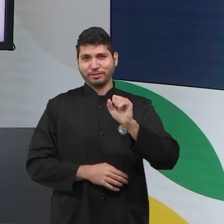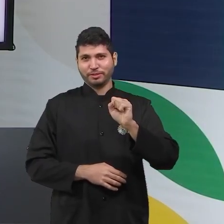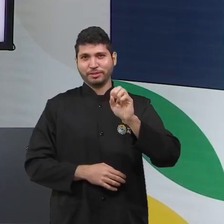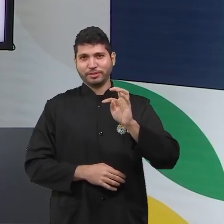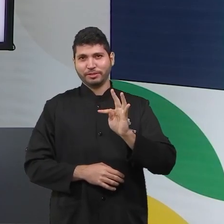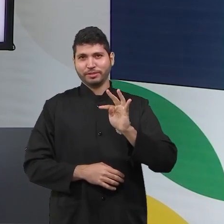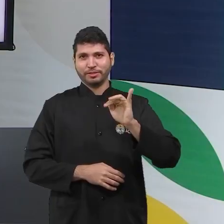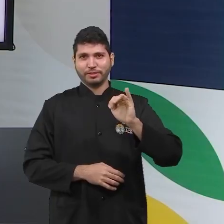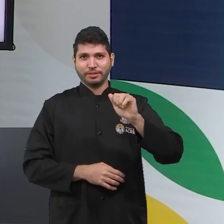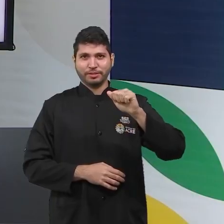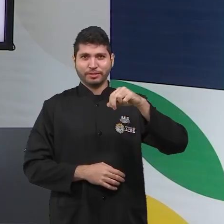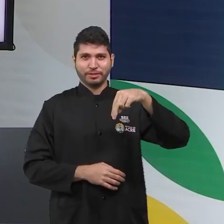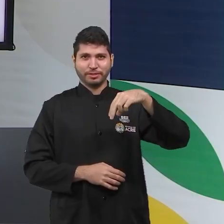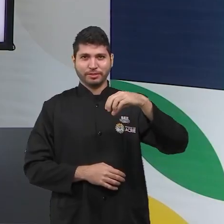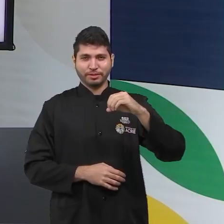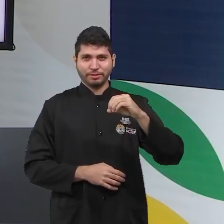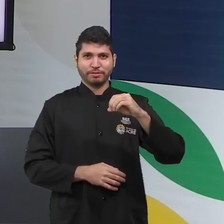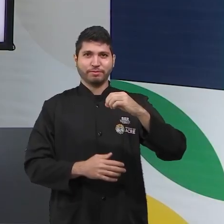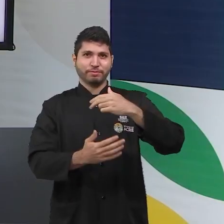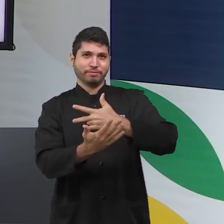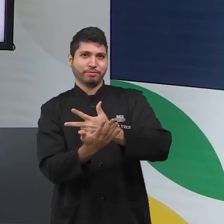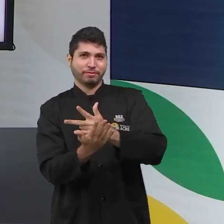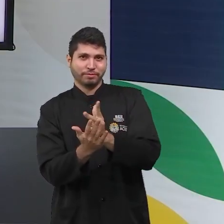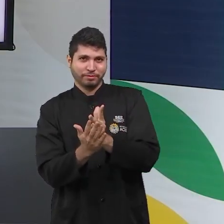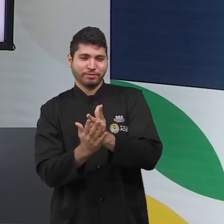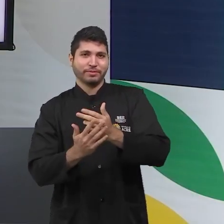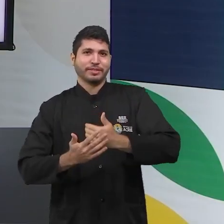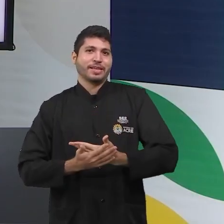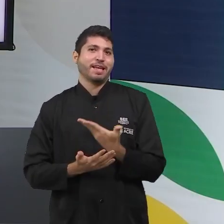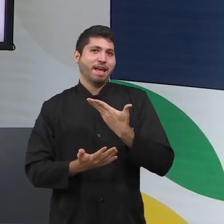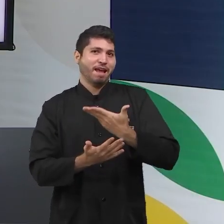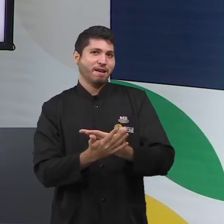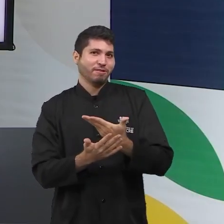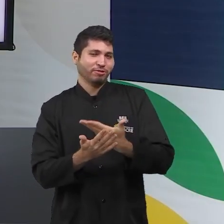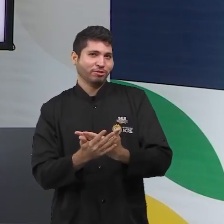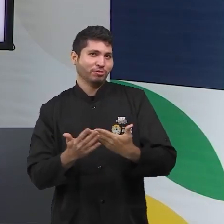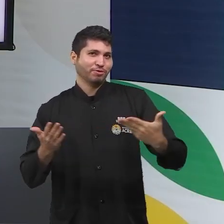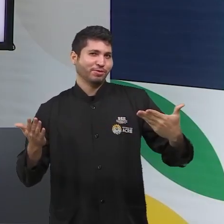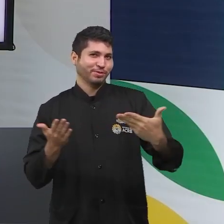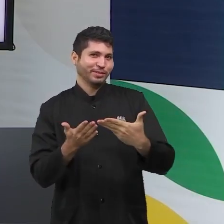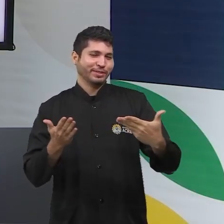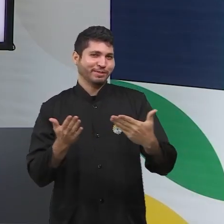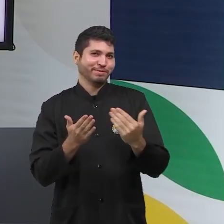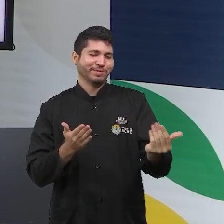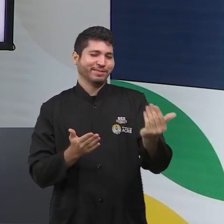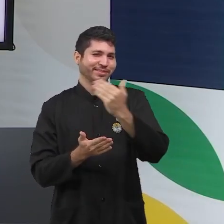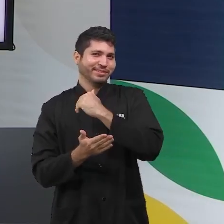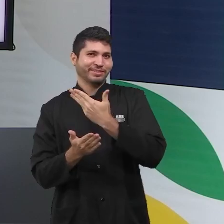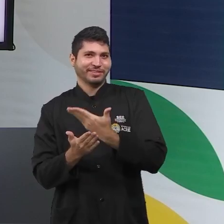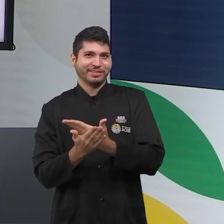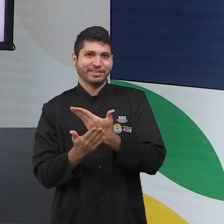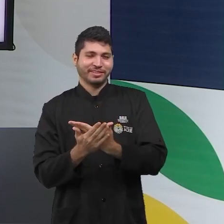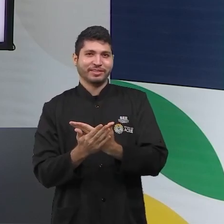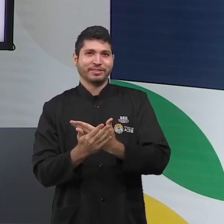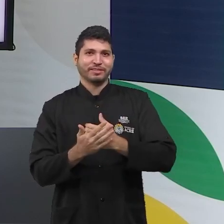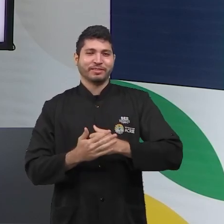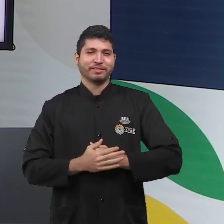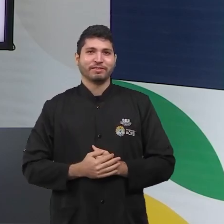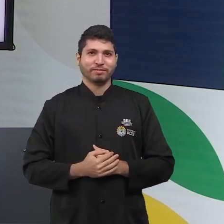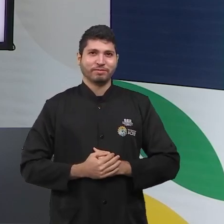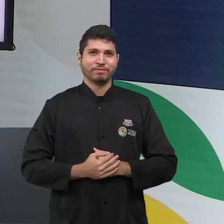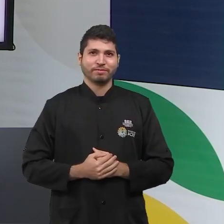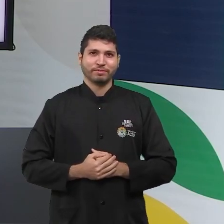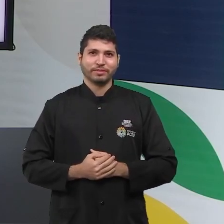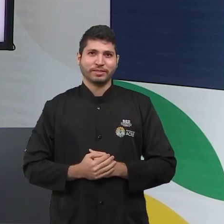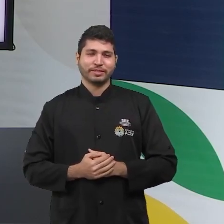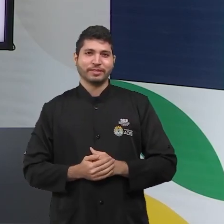do SEMEAC, e eu trago uma aula muito legal para vocês hoje com um tema bastante interessante, aqui da nossa